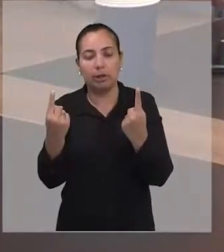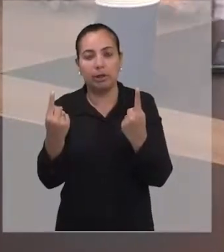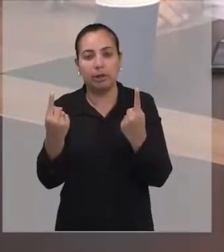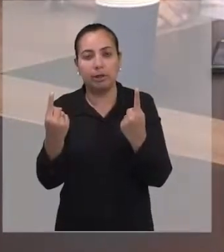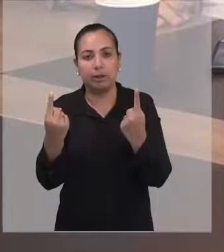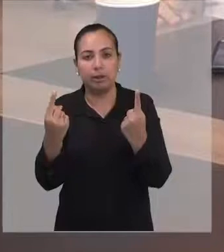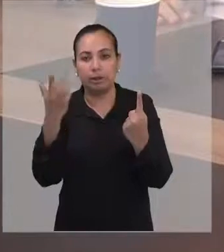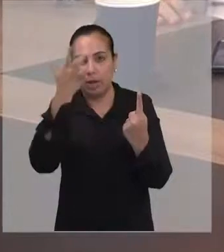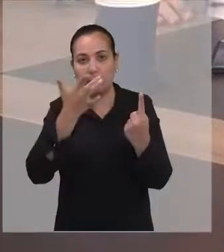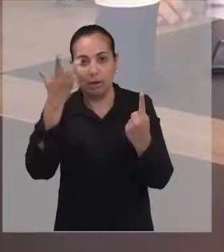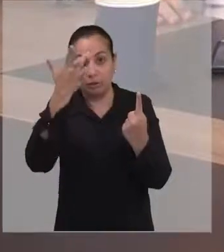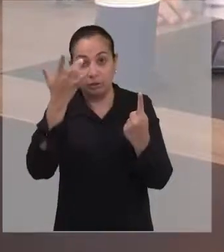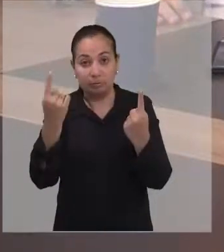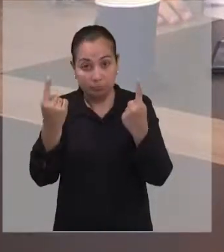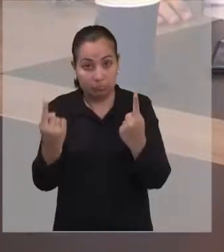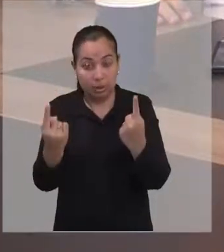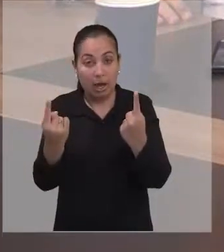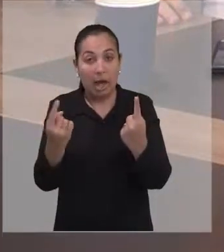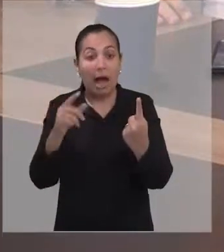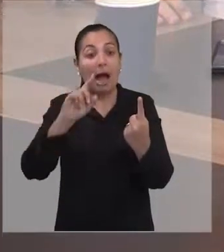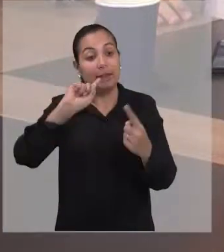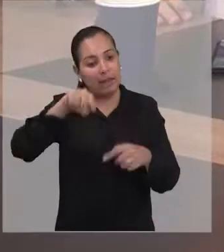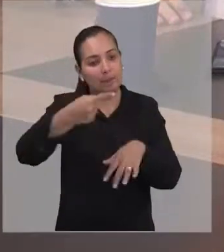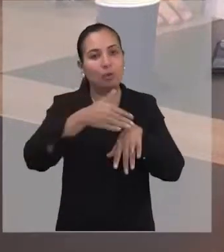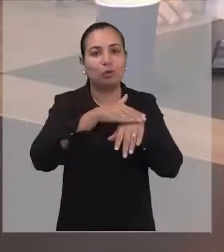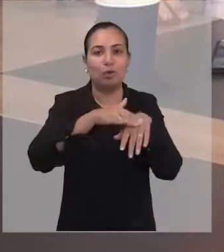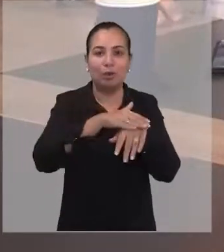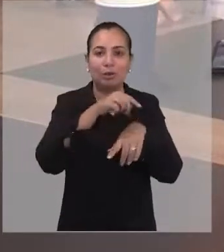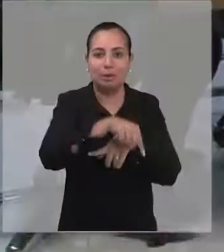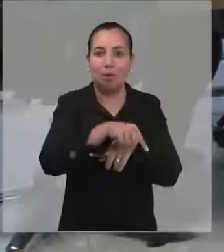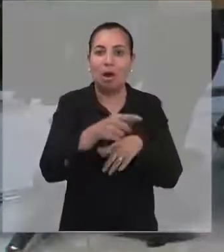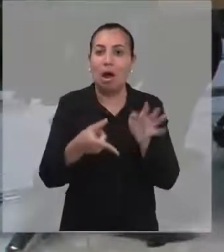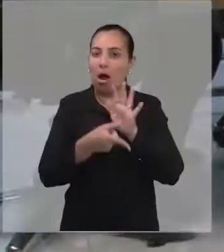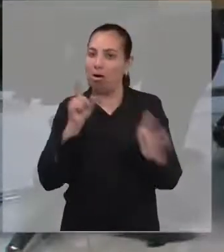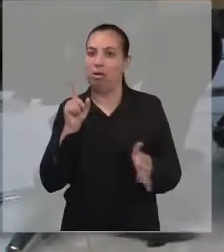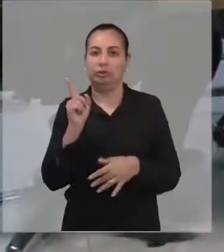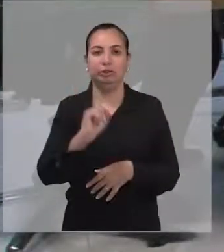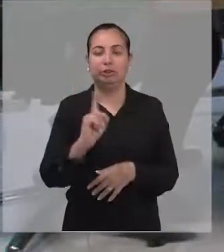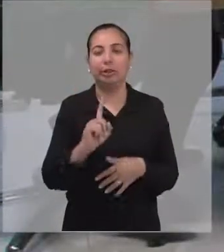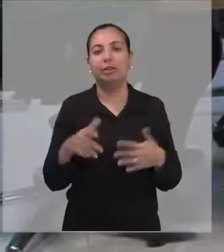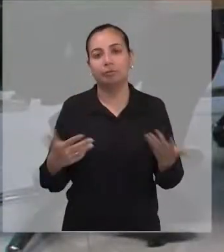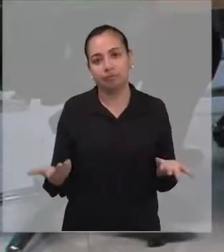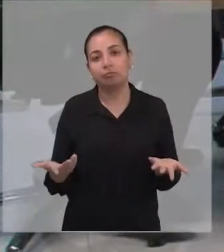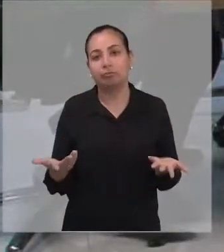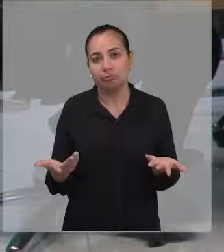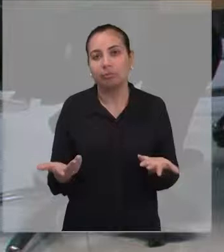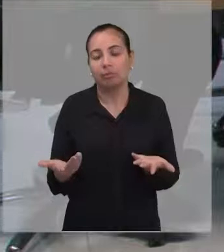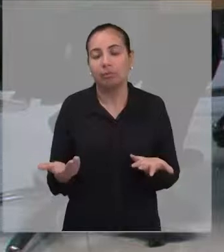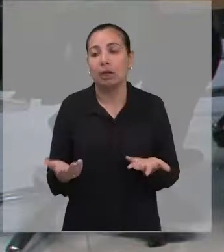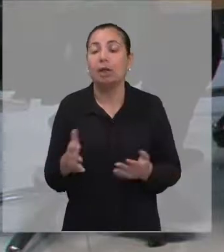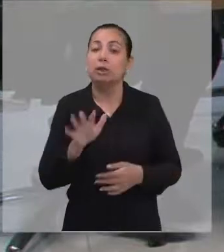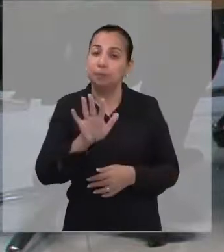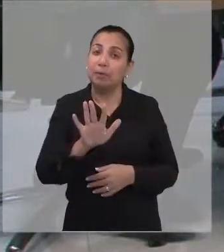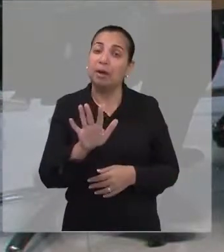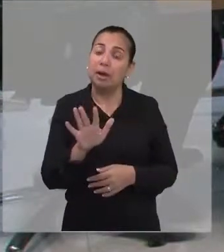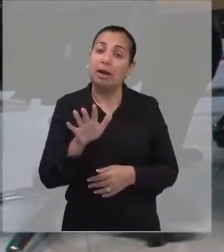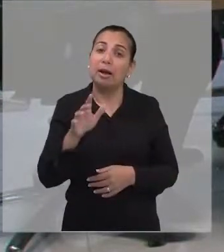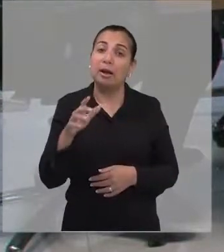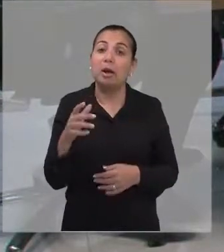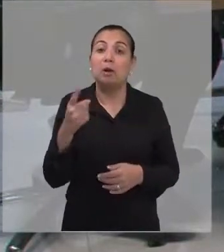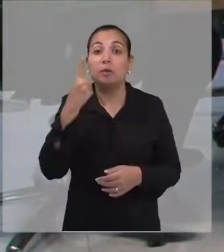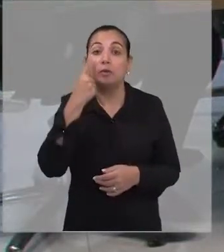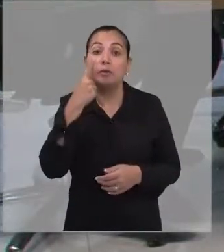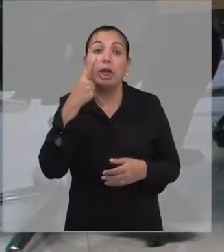Então, se correr o bicho pega, se ficar o bicho come, porque você o beneficia ou favorece. Você levanta um aspecto que aí, ainda que seja uma qual é o fiel